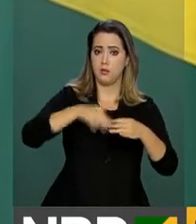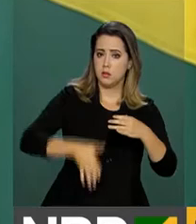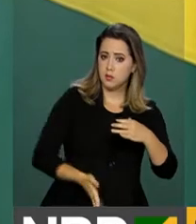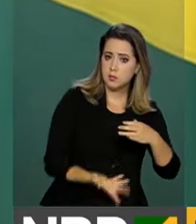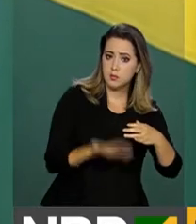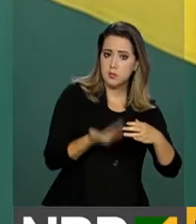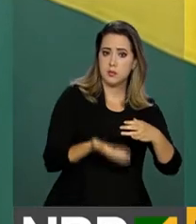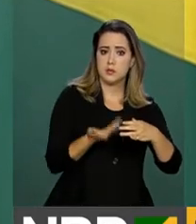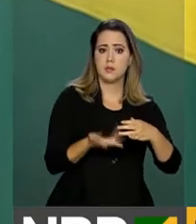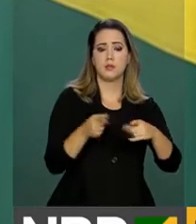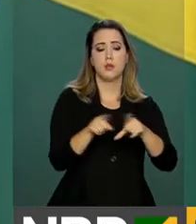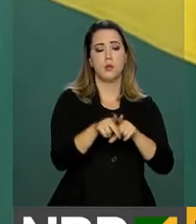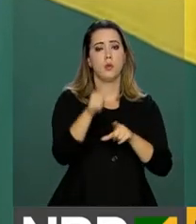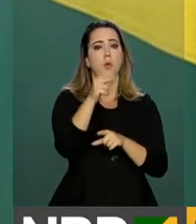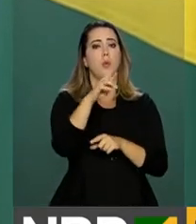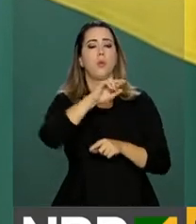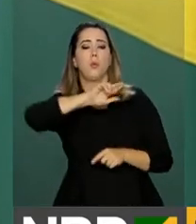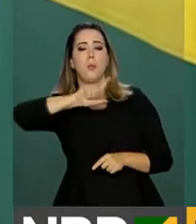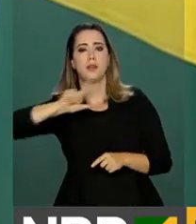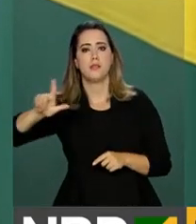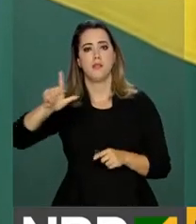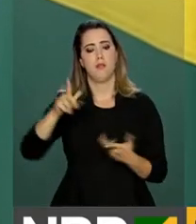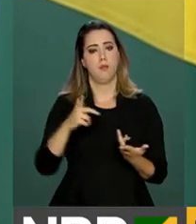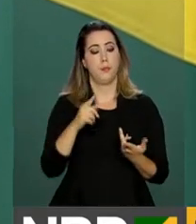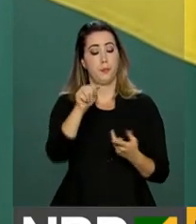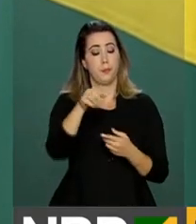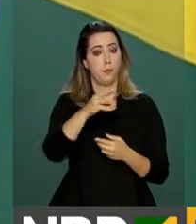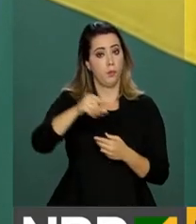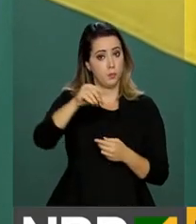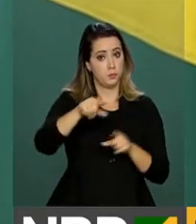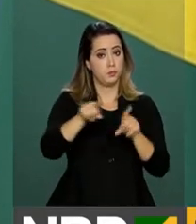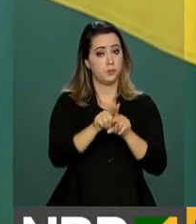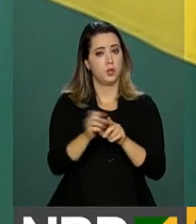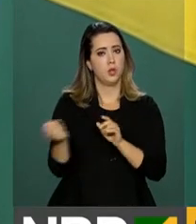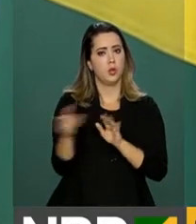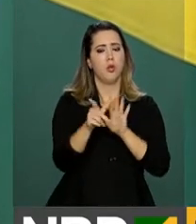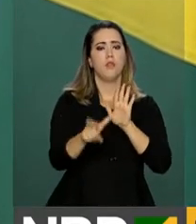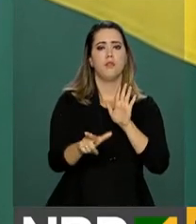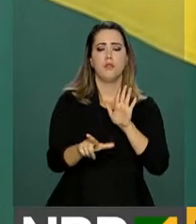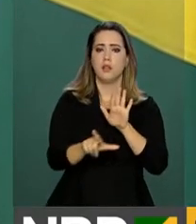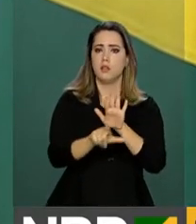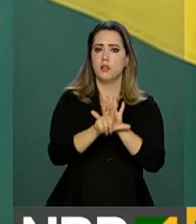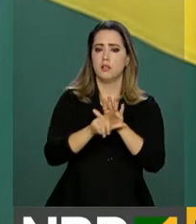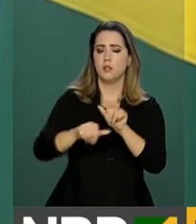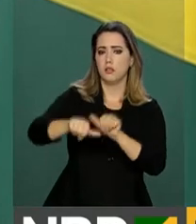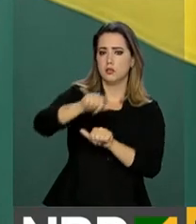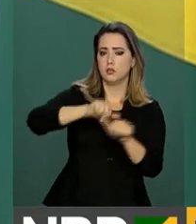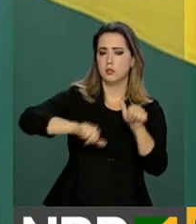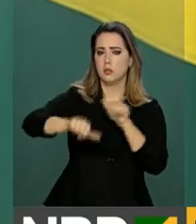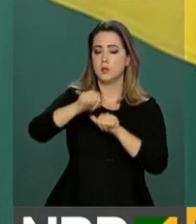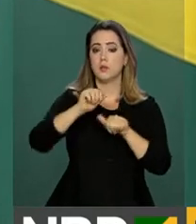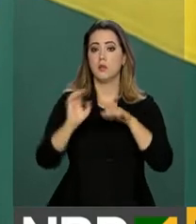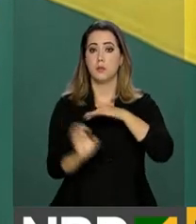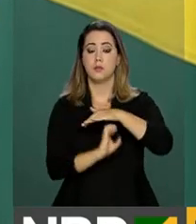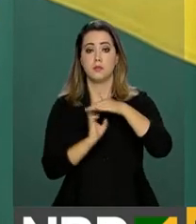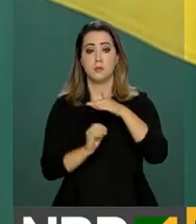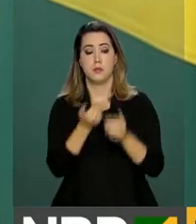do pré sal a reestruturação das estatais o parcelamento